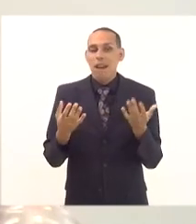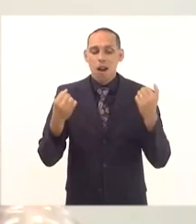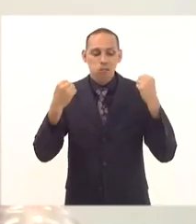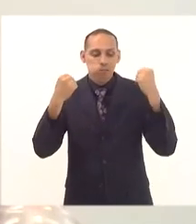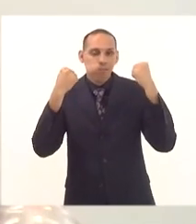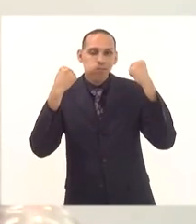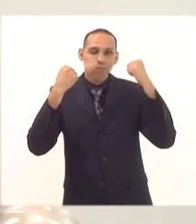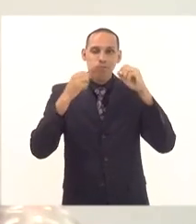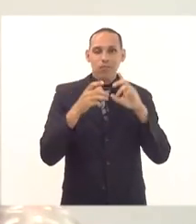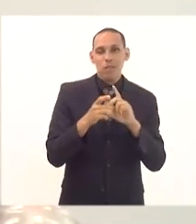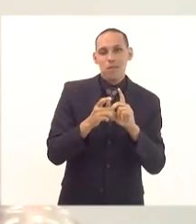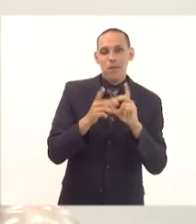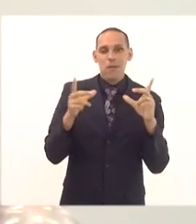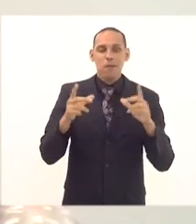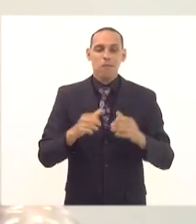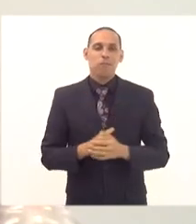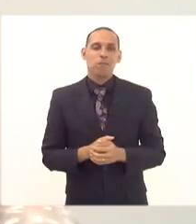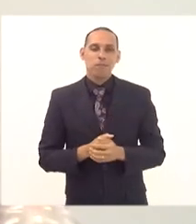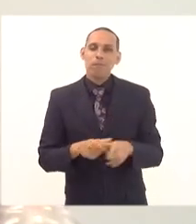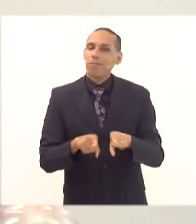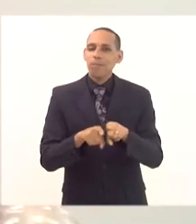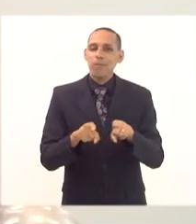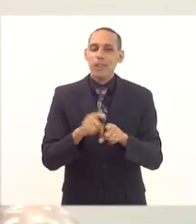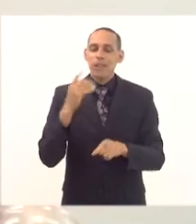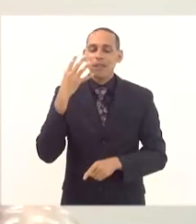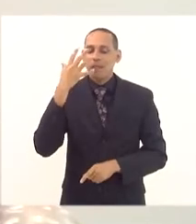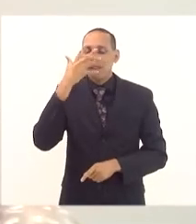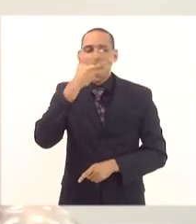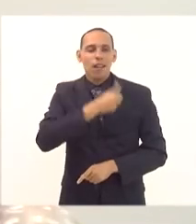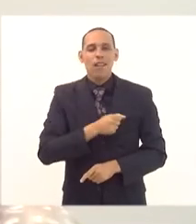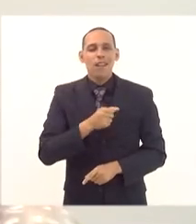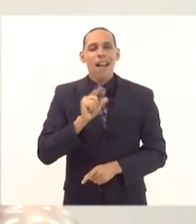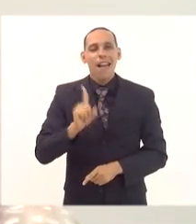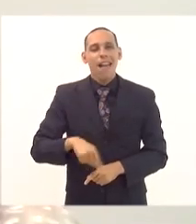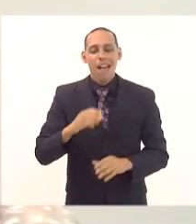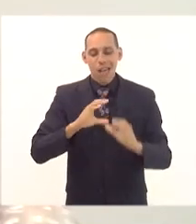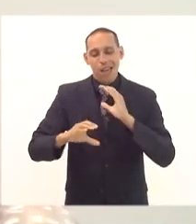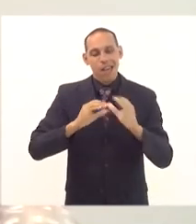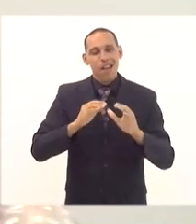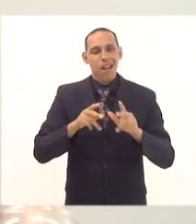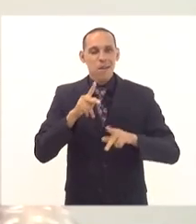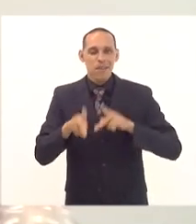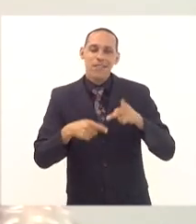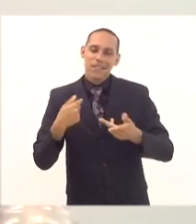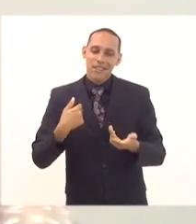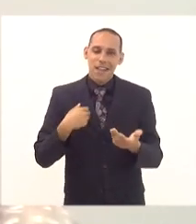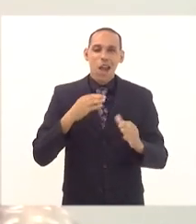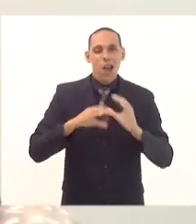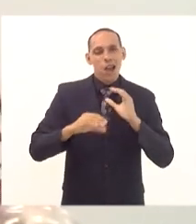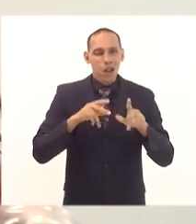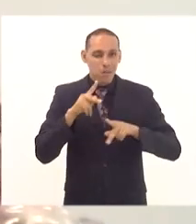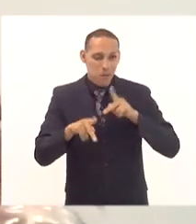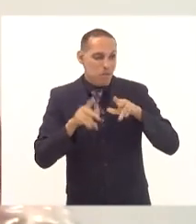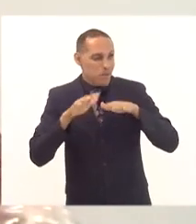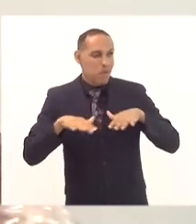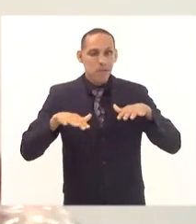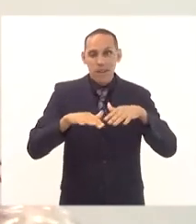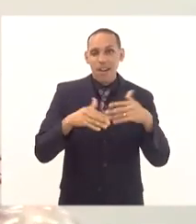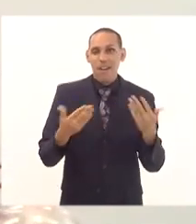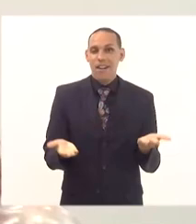fortalecimento da democracia e pela beleza a comunicação pública eu como comunicadora Popular